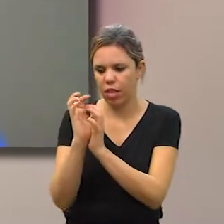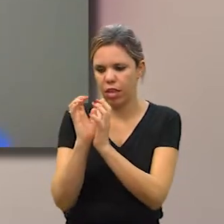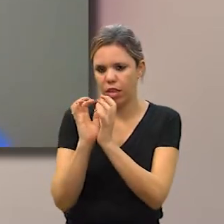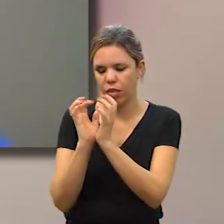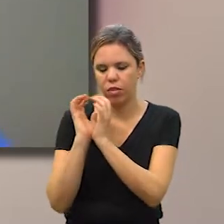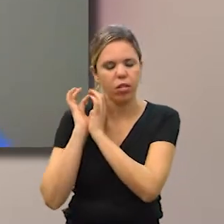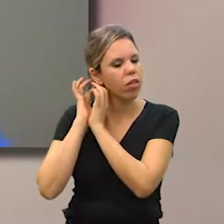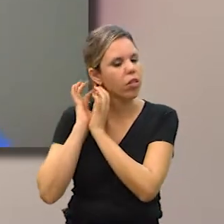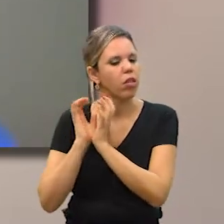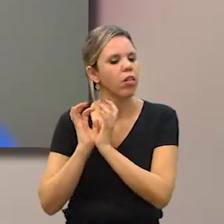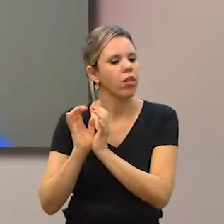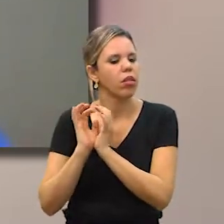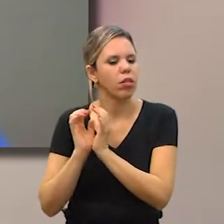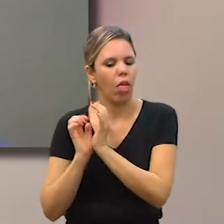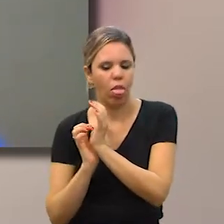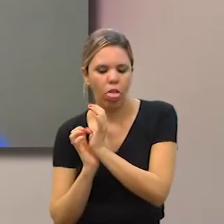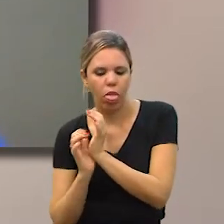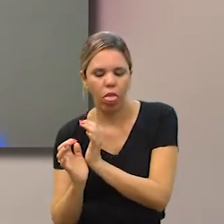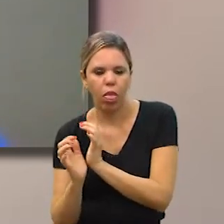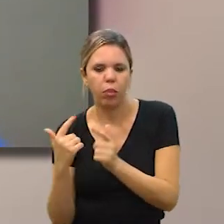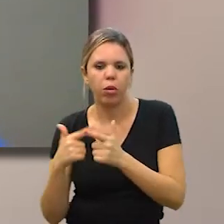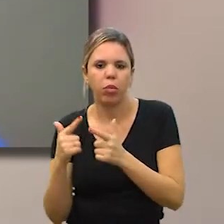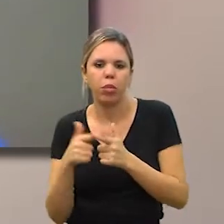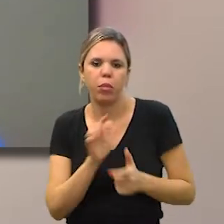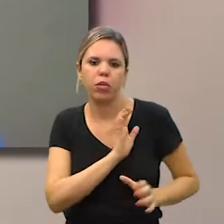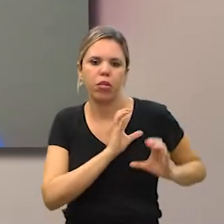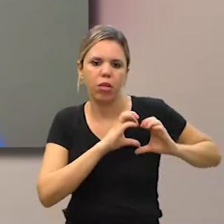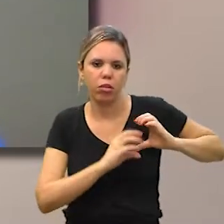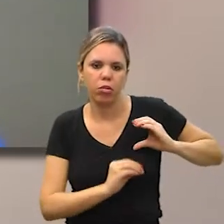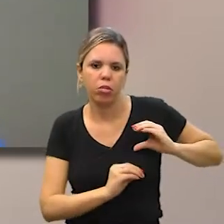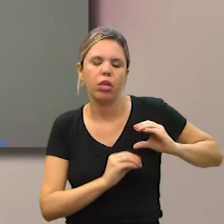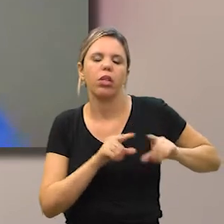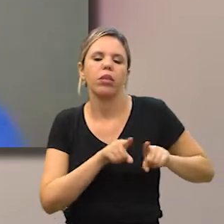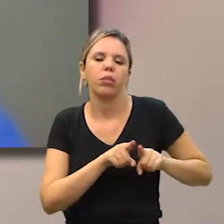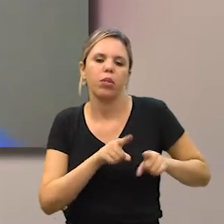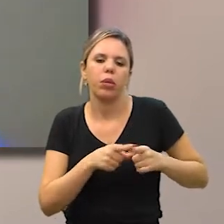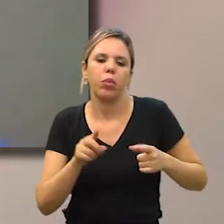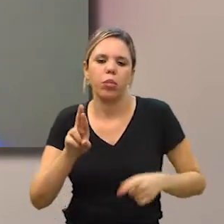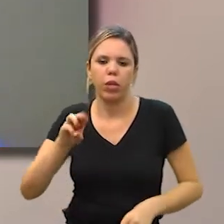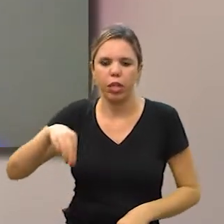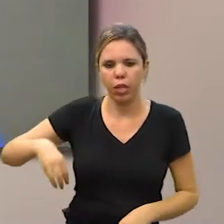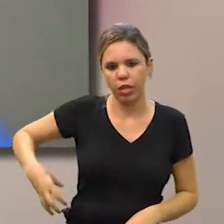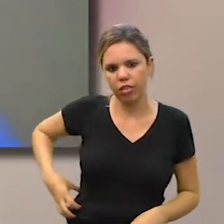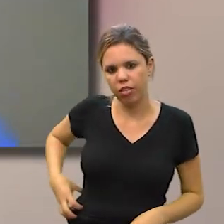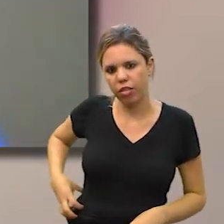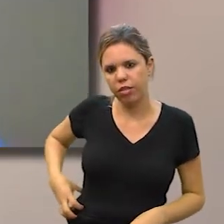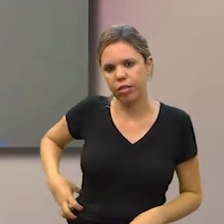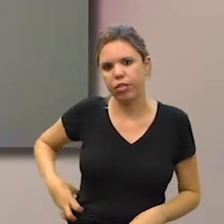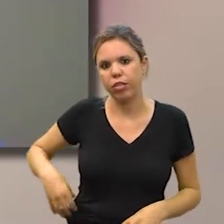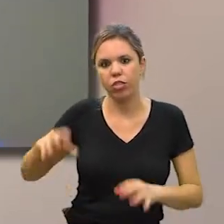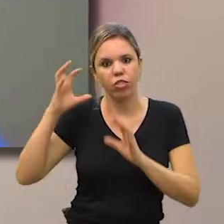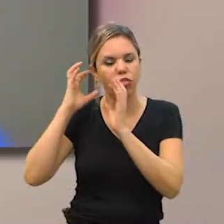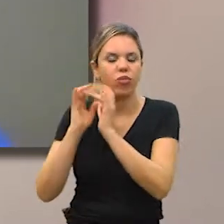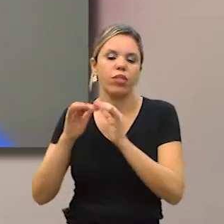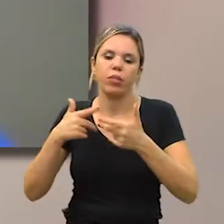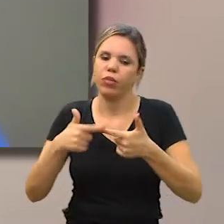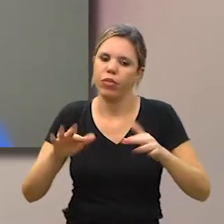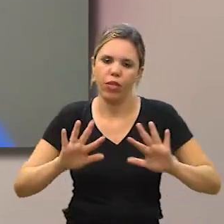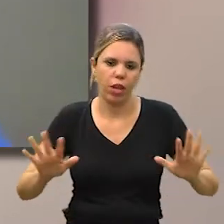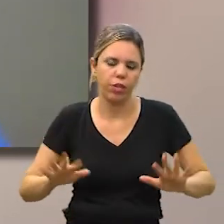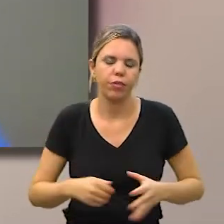insuficiência do coração a falência do coração dos rins e mesmo os problemas do serve né